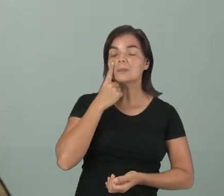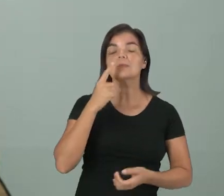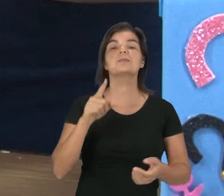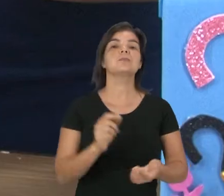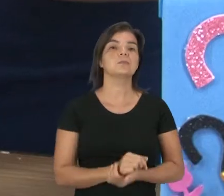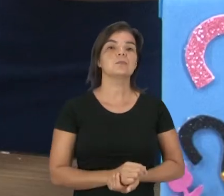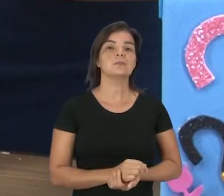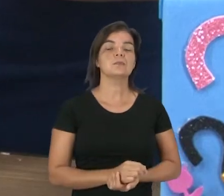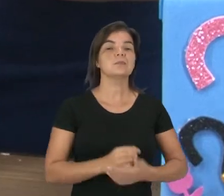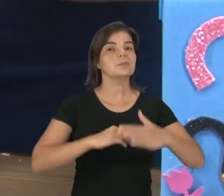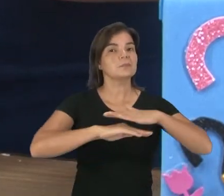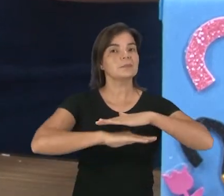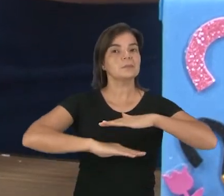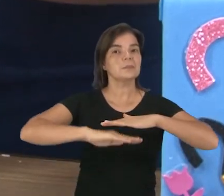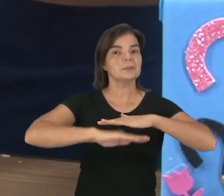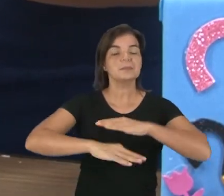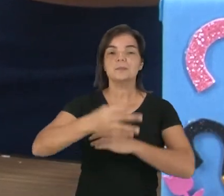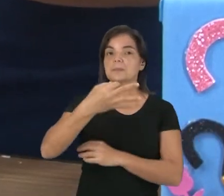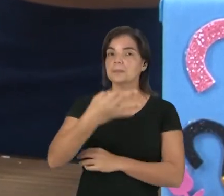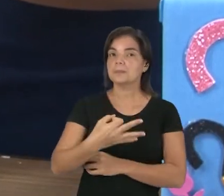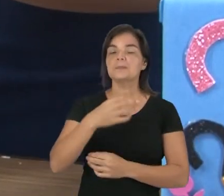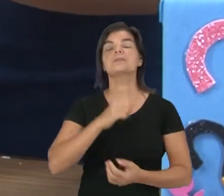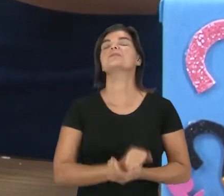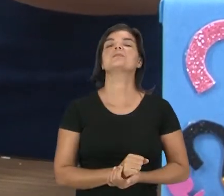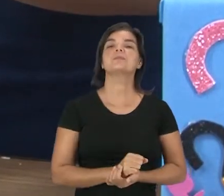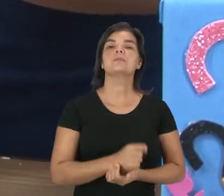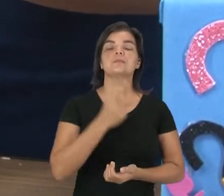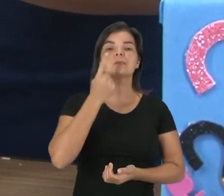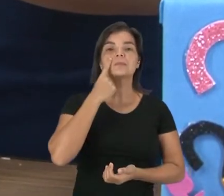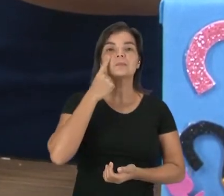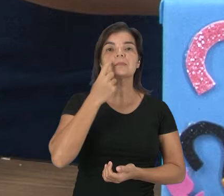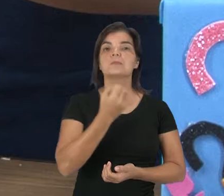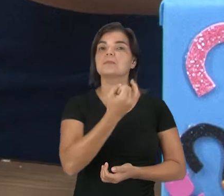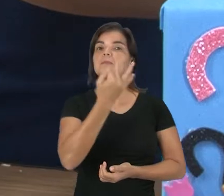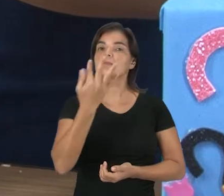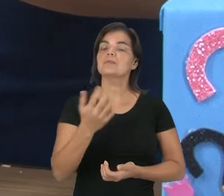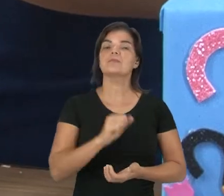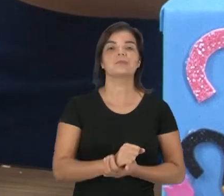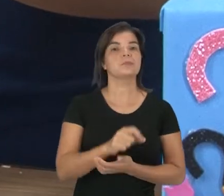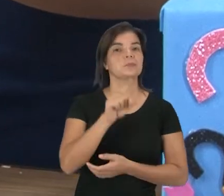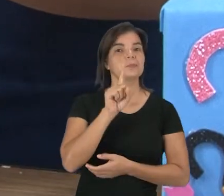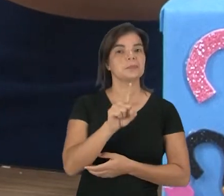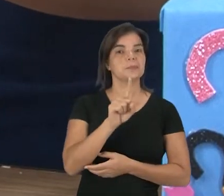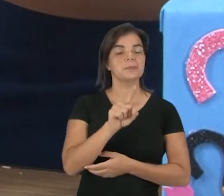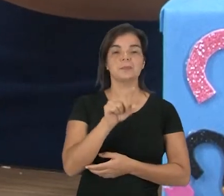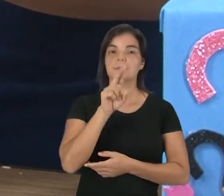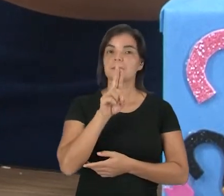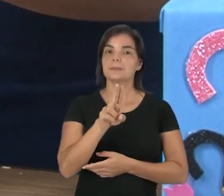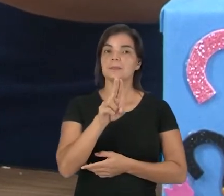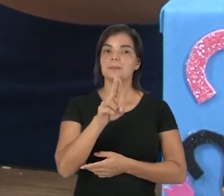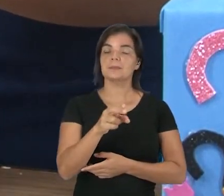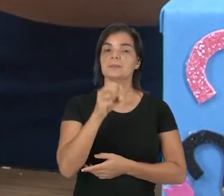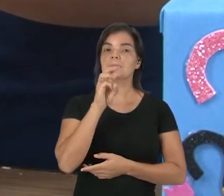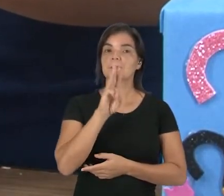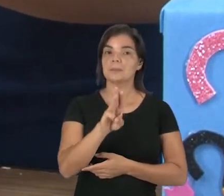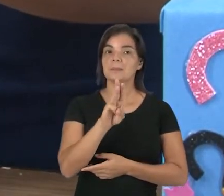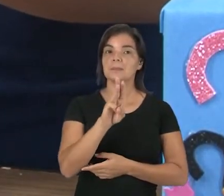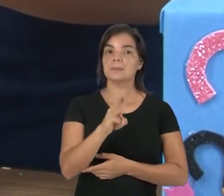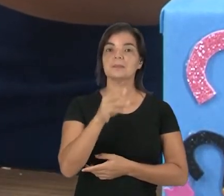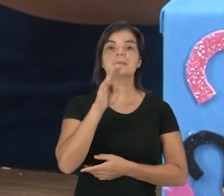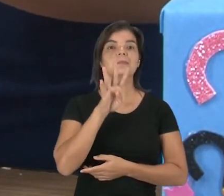aqui está a base, correto? Vamos contar os seus lados. 1, 2,